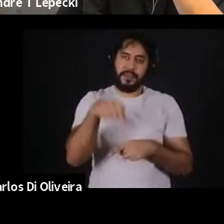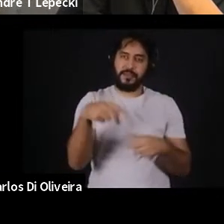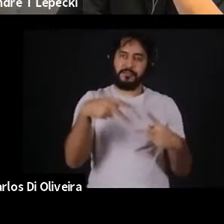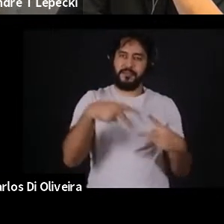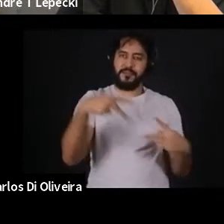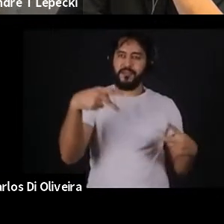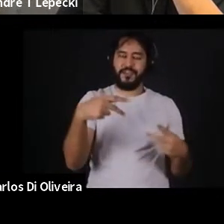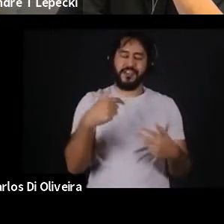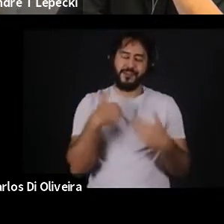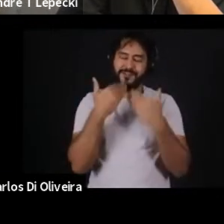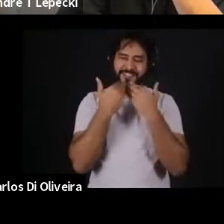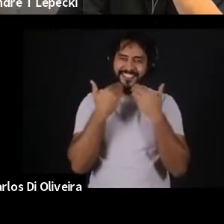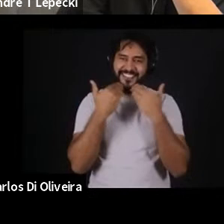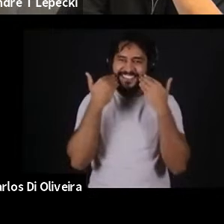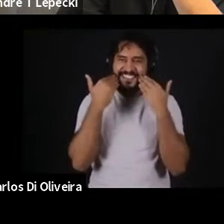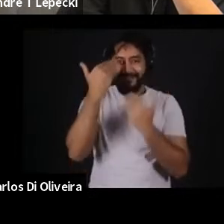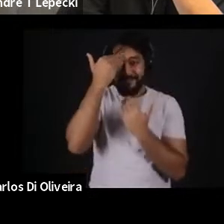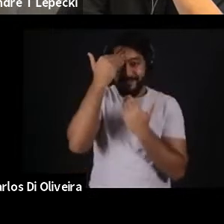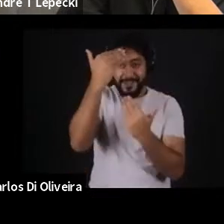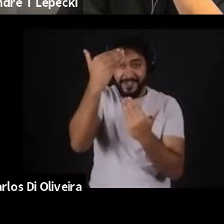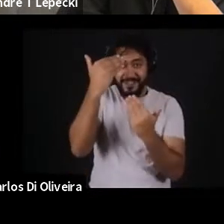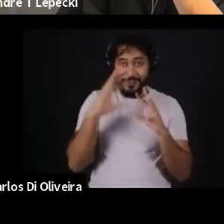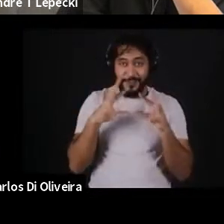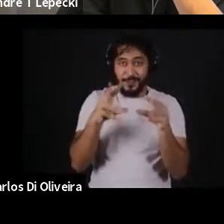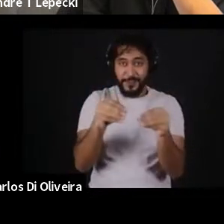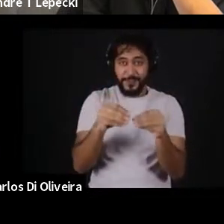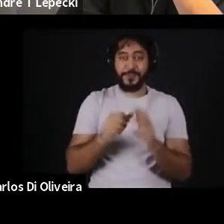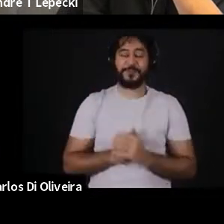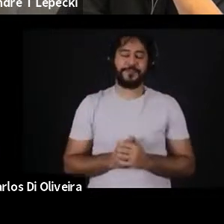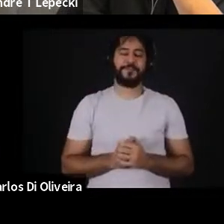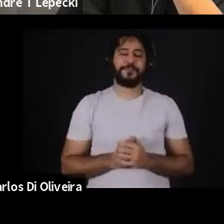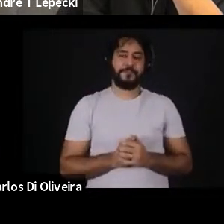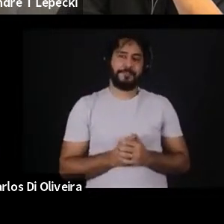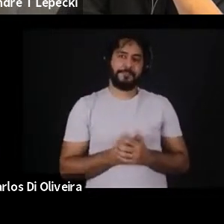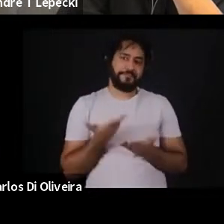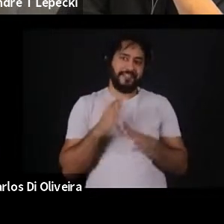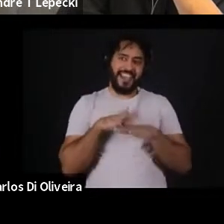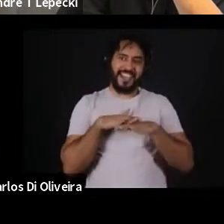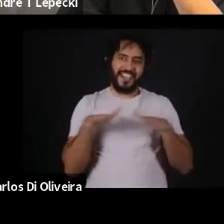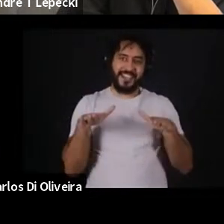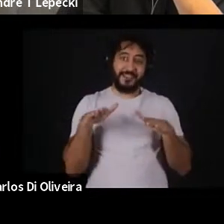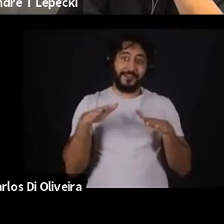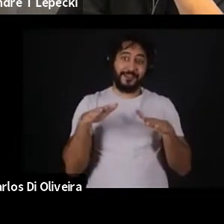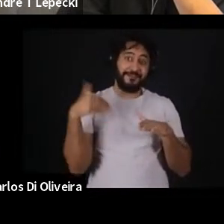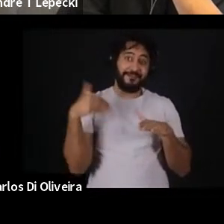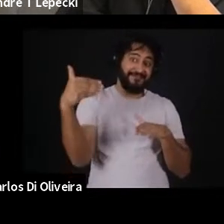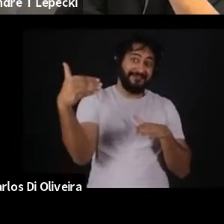feliz, muito obrigado a todos, e é isso, a gente se vê já.